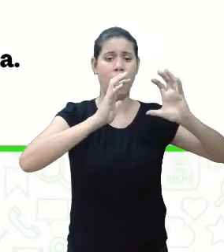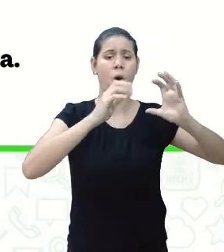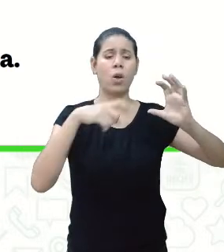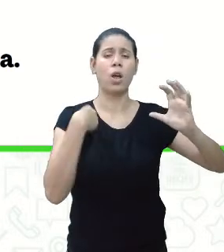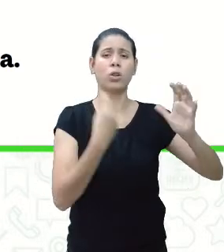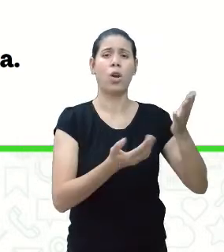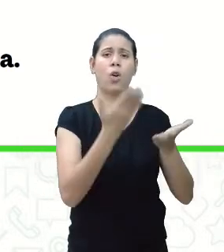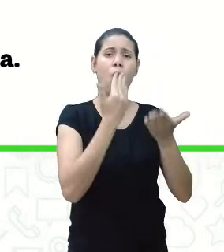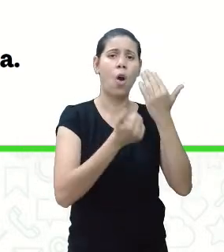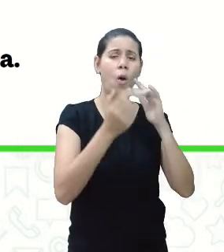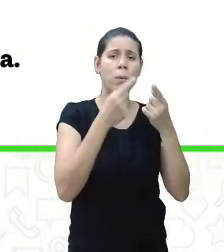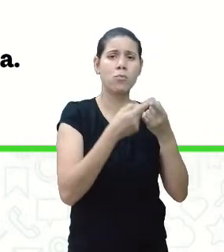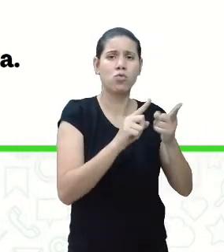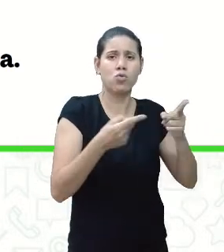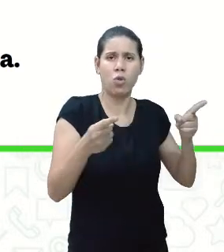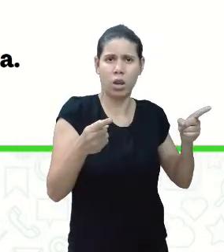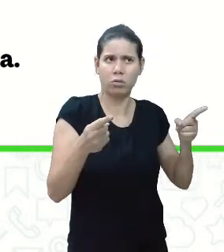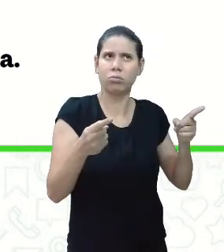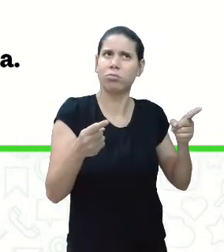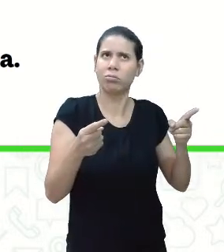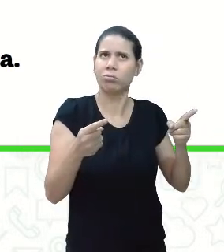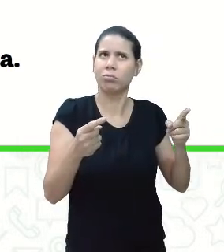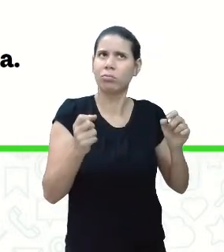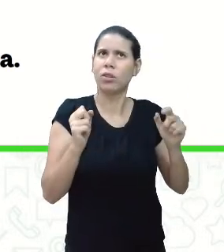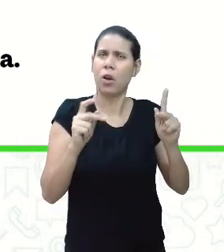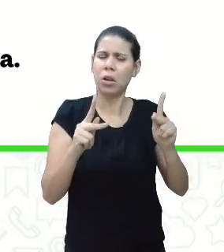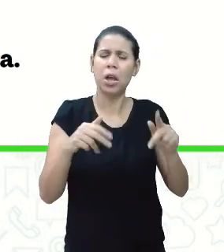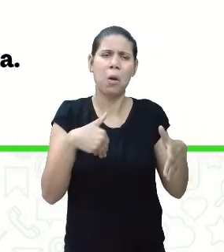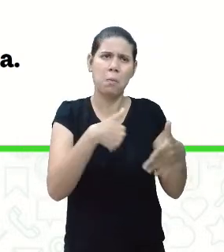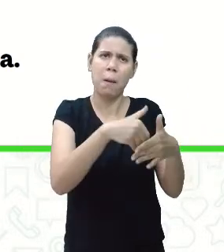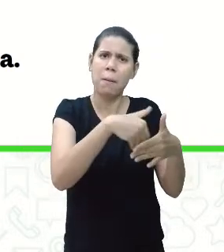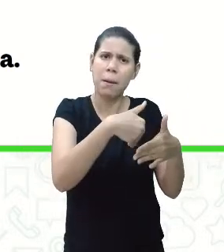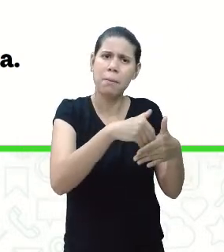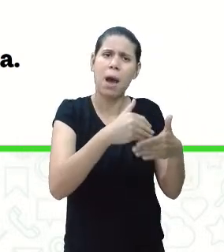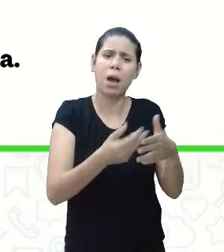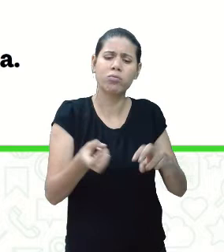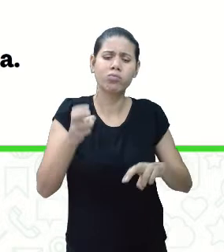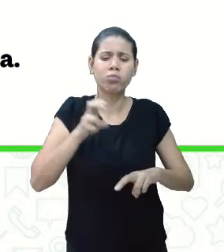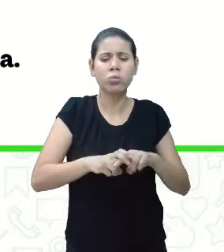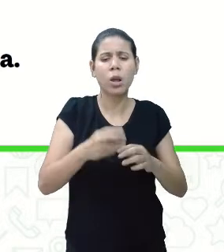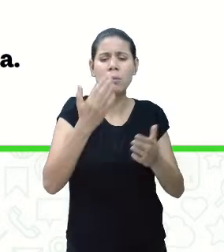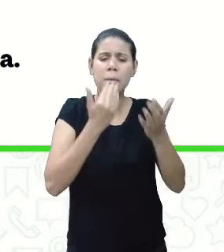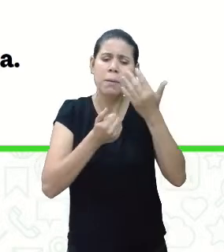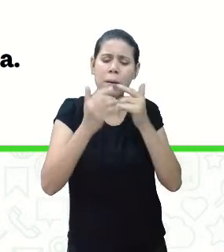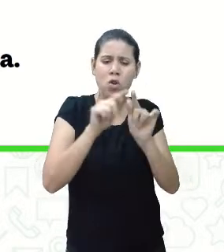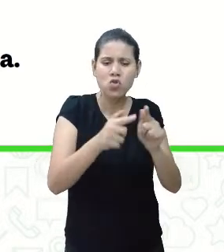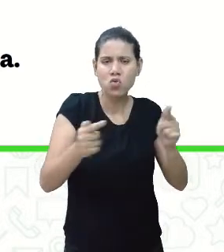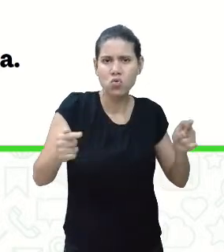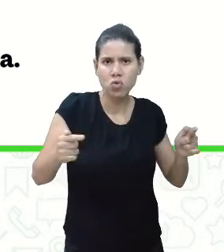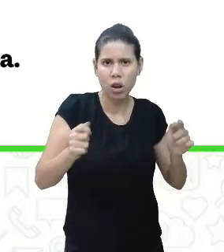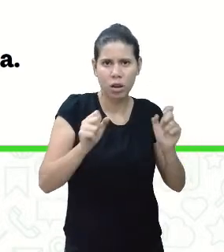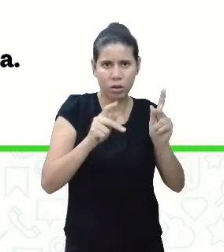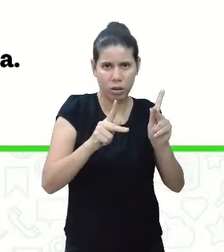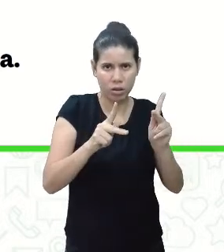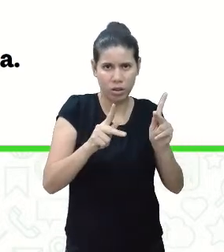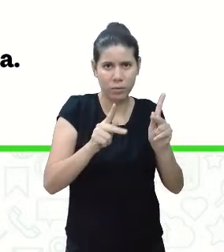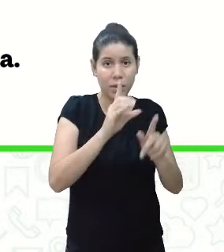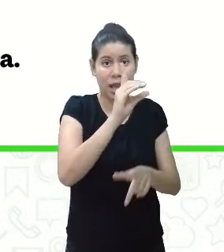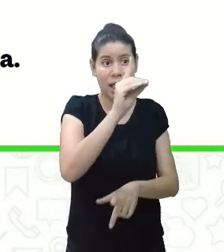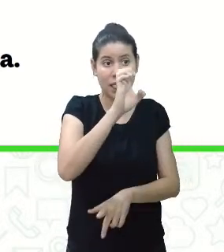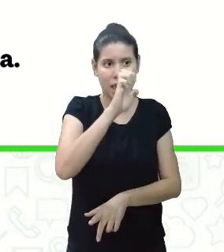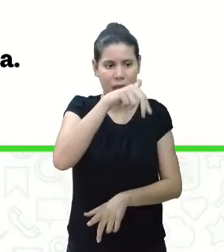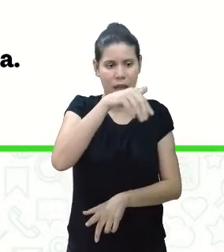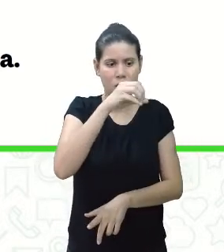um churrasco, não é? Então, sim, depois que eu joguei bola, né, eu comi um churrasco. E a conotação,